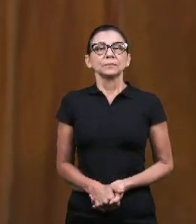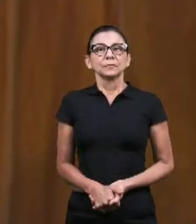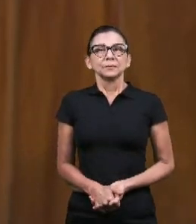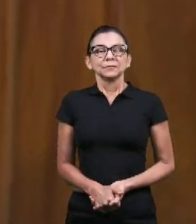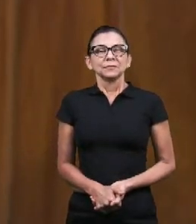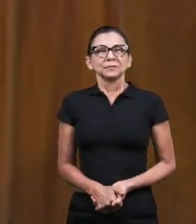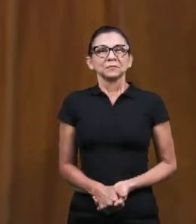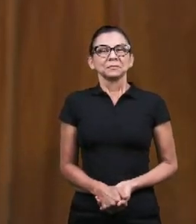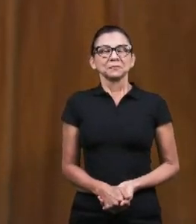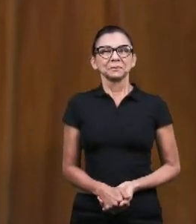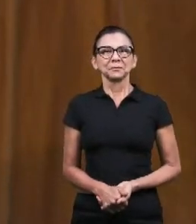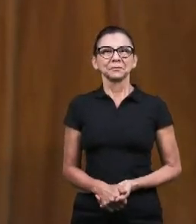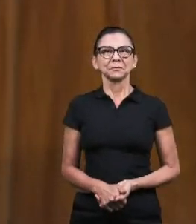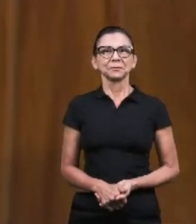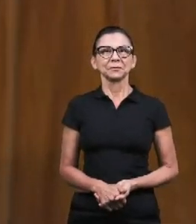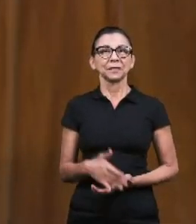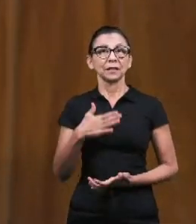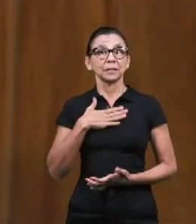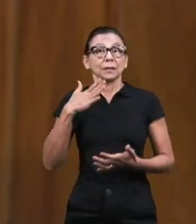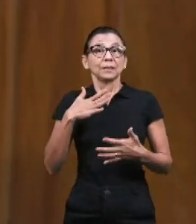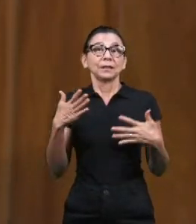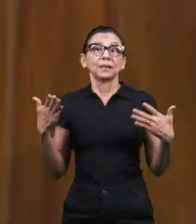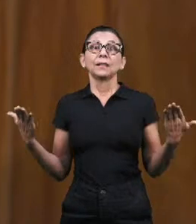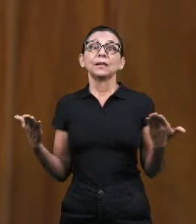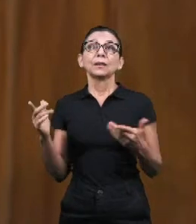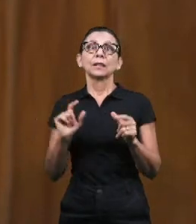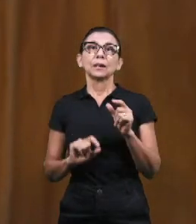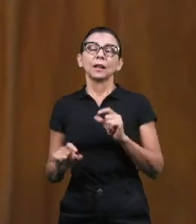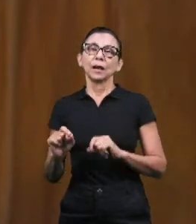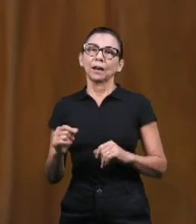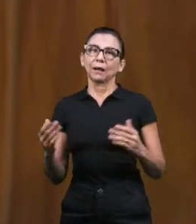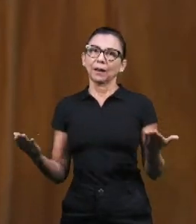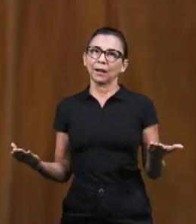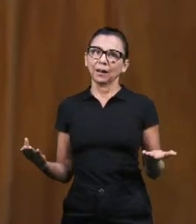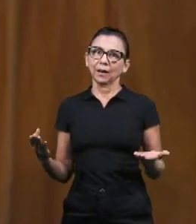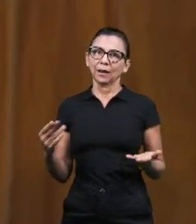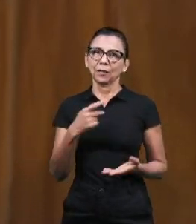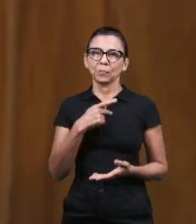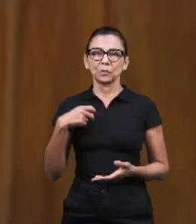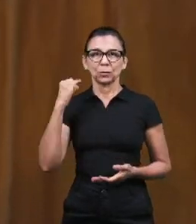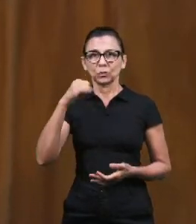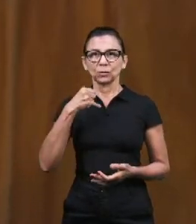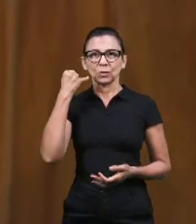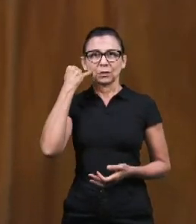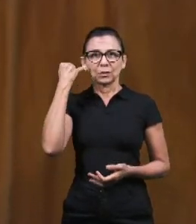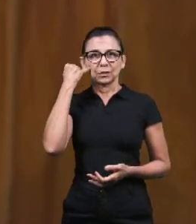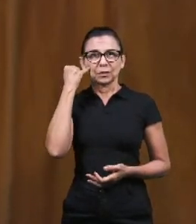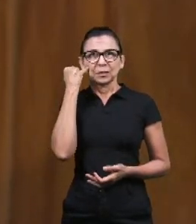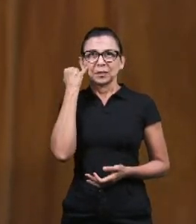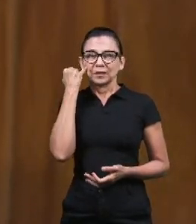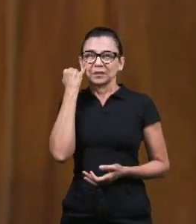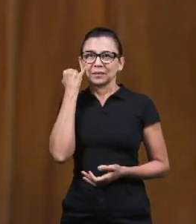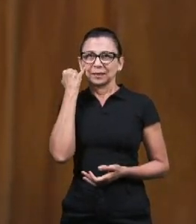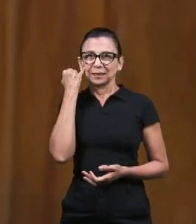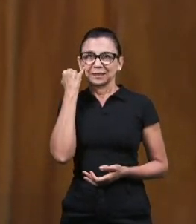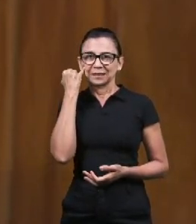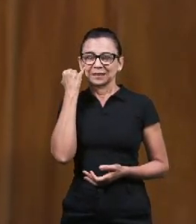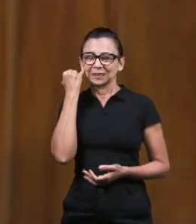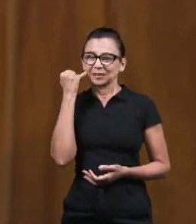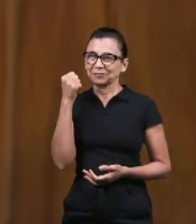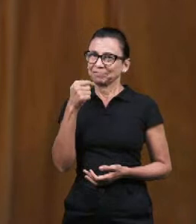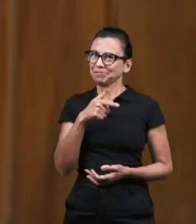surpresa para todos agora é o fato de que aqui não está o pastor Josias, o jornalista, para entrevistar aqui o nosso pastor que